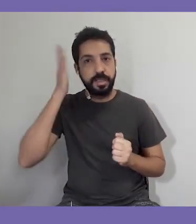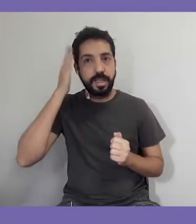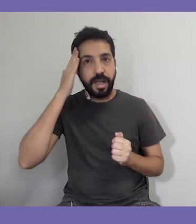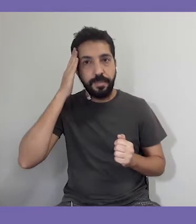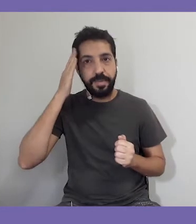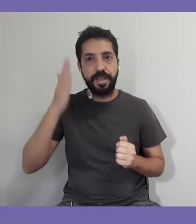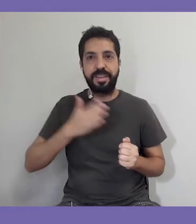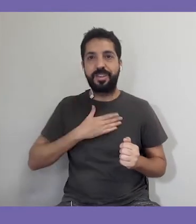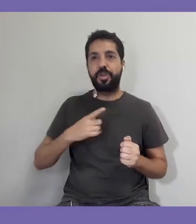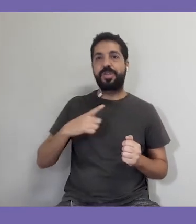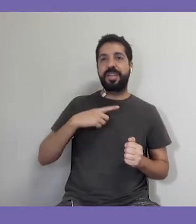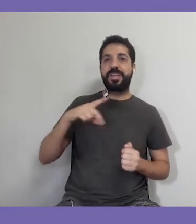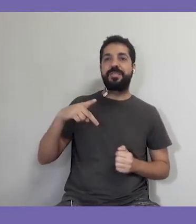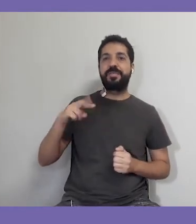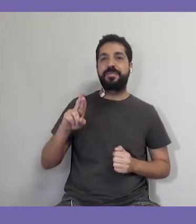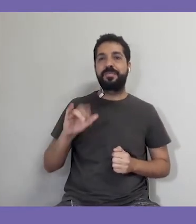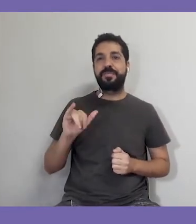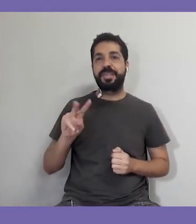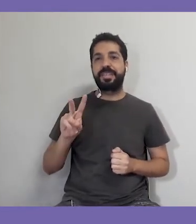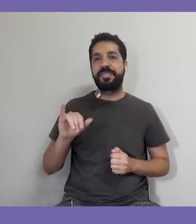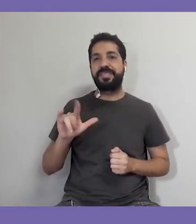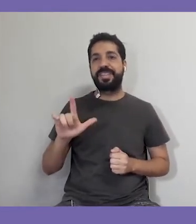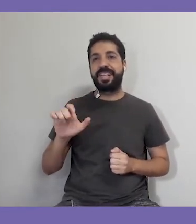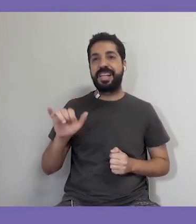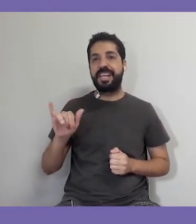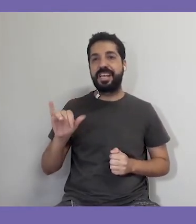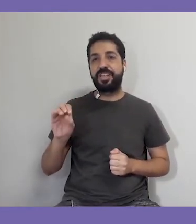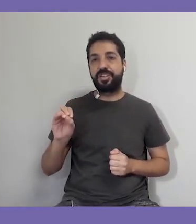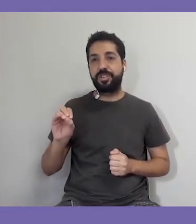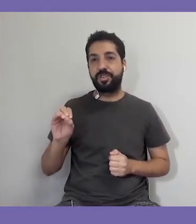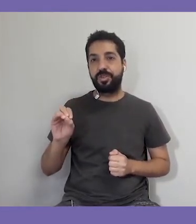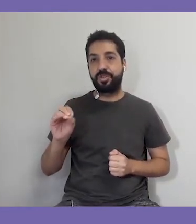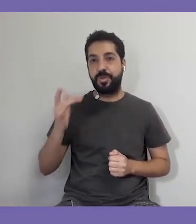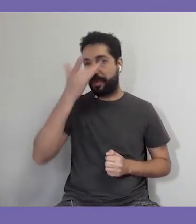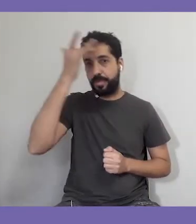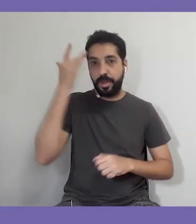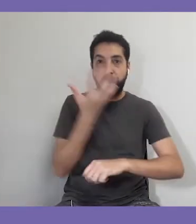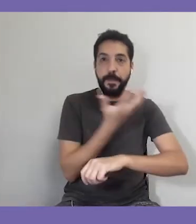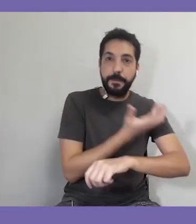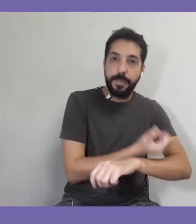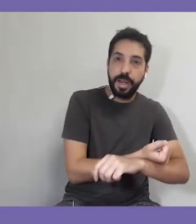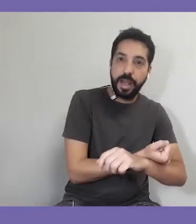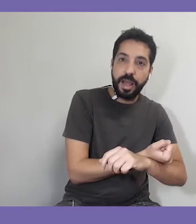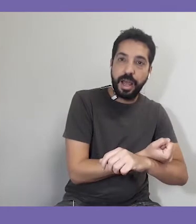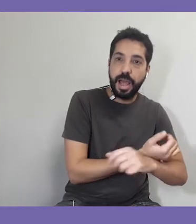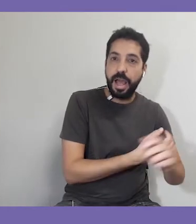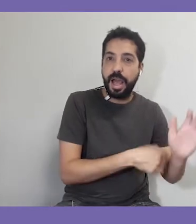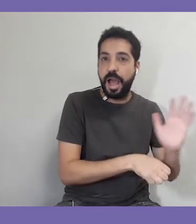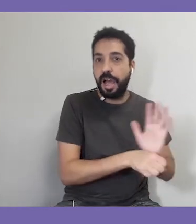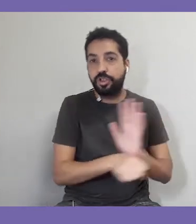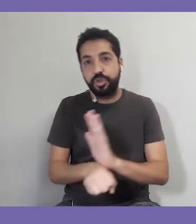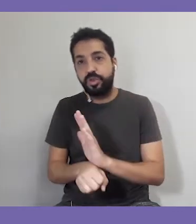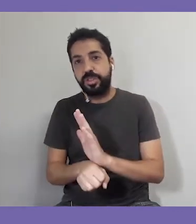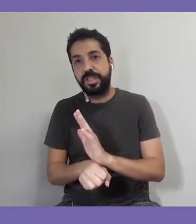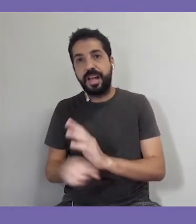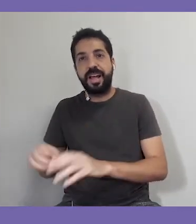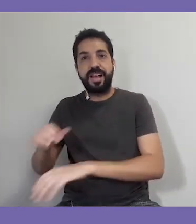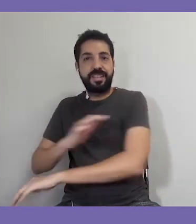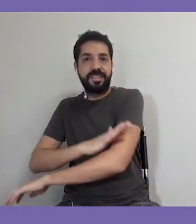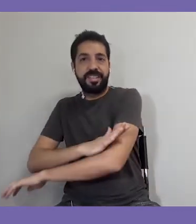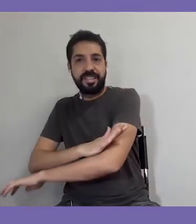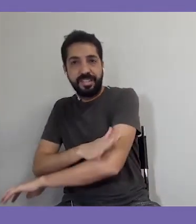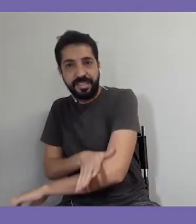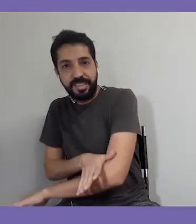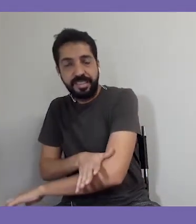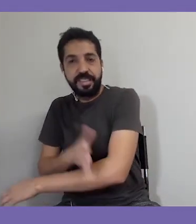de reconhecer certos privilégios e das pessoas brancas poderem colaborar com a luta